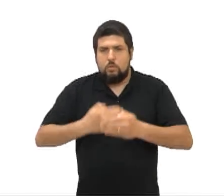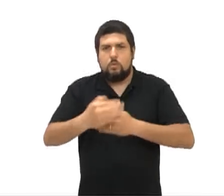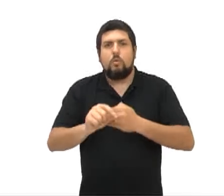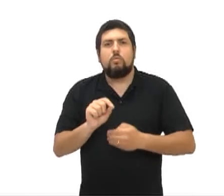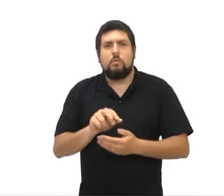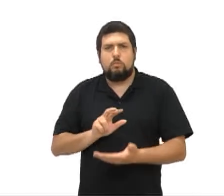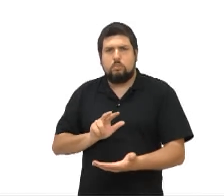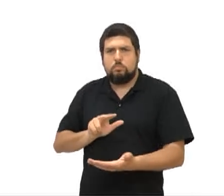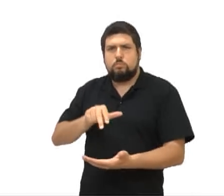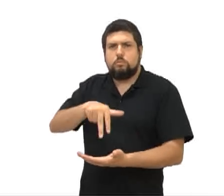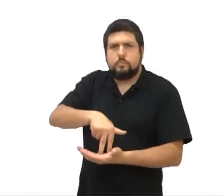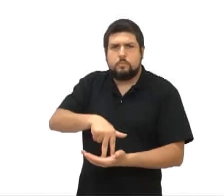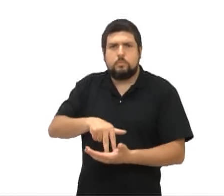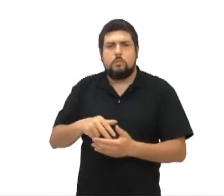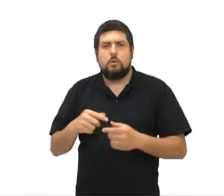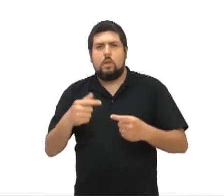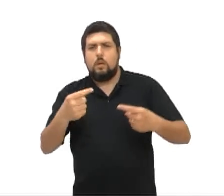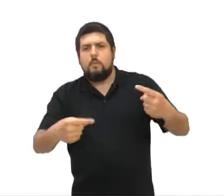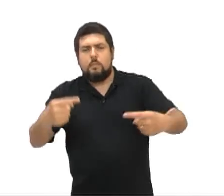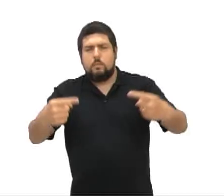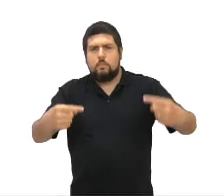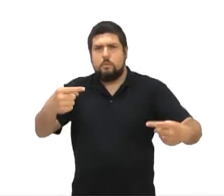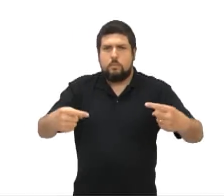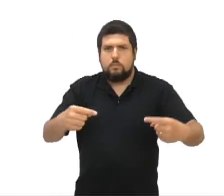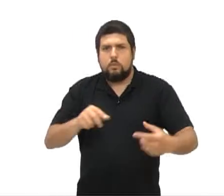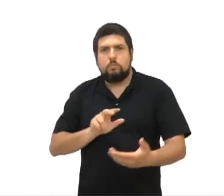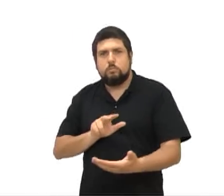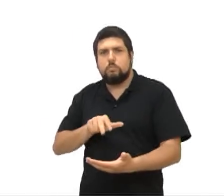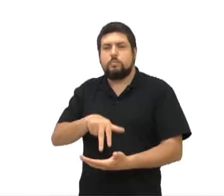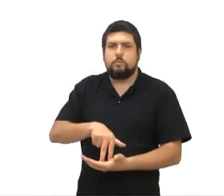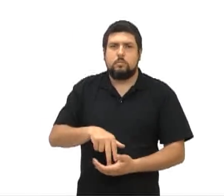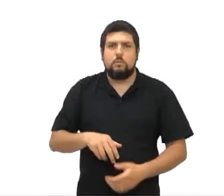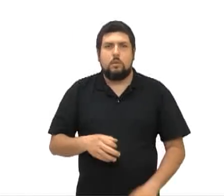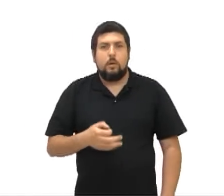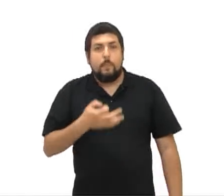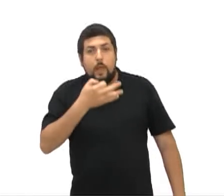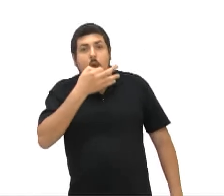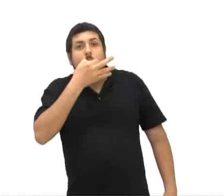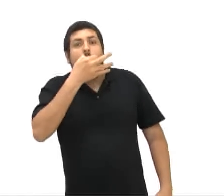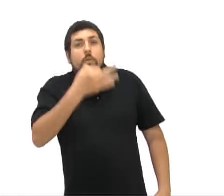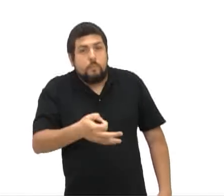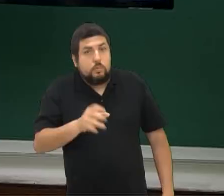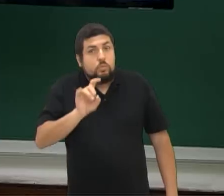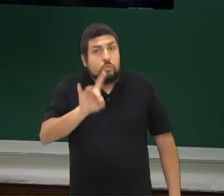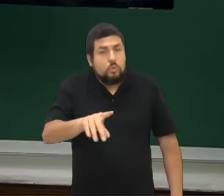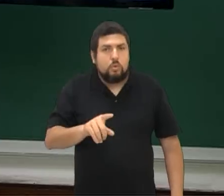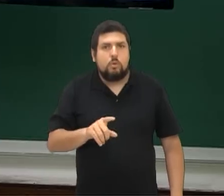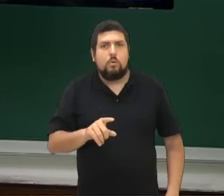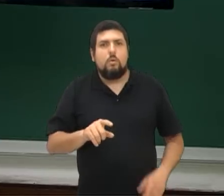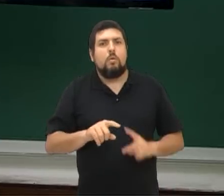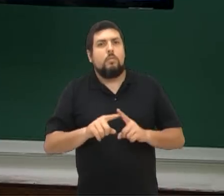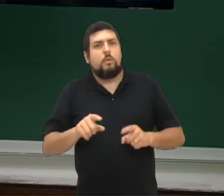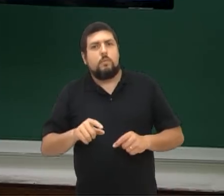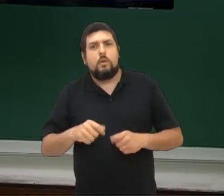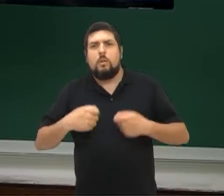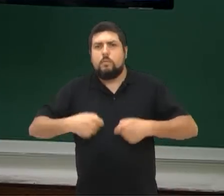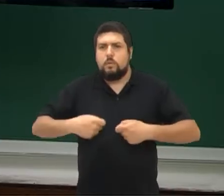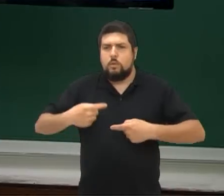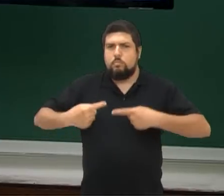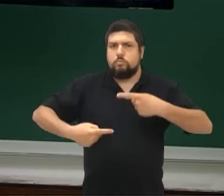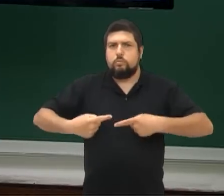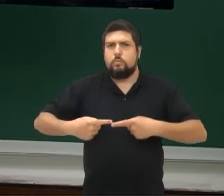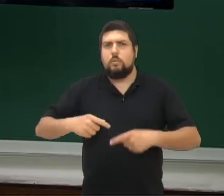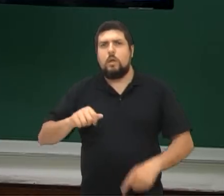em relação à polêmica. Mas não basta dar opinião, é preciso também sustentá-la com argumentos. Você tem